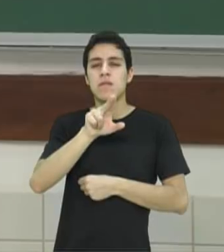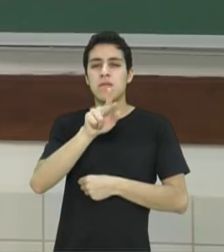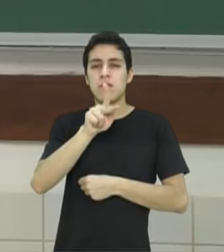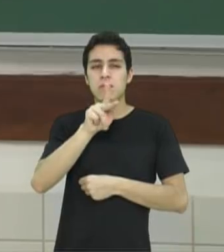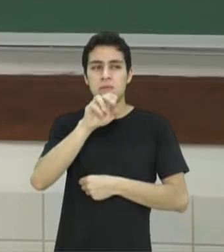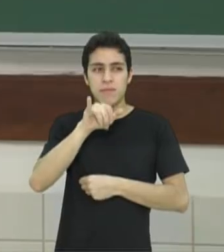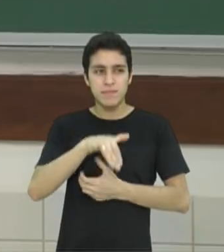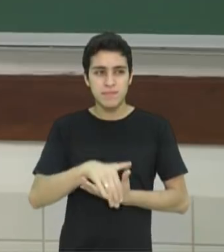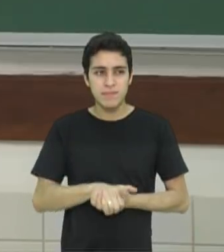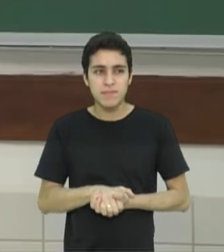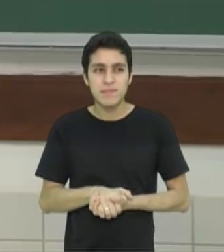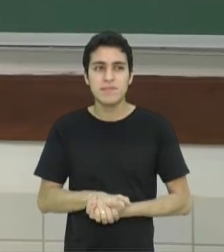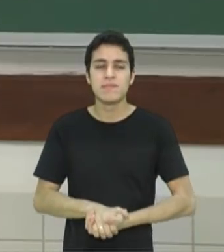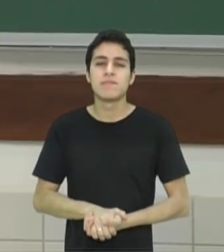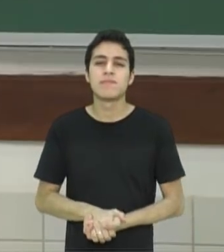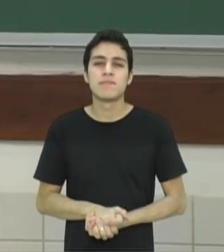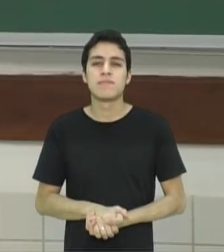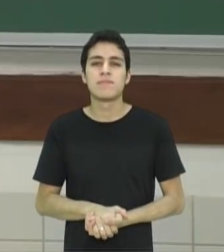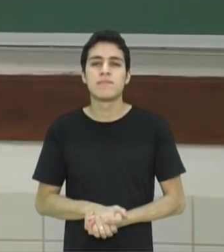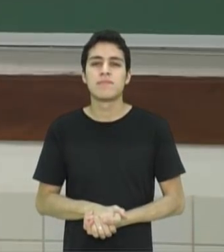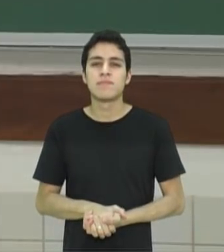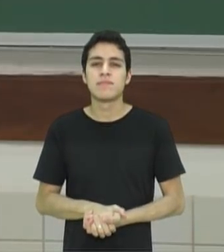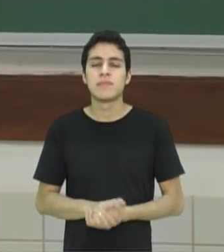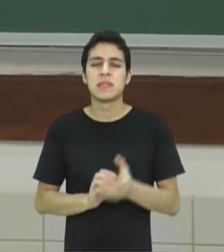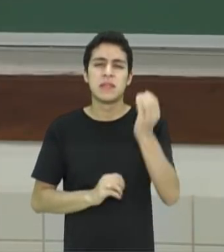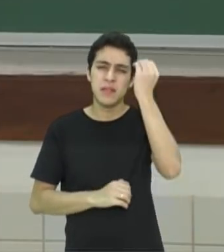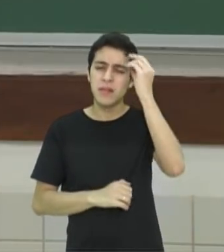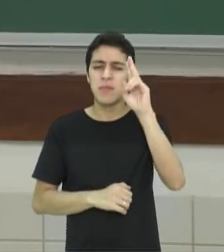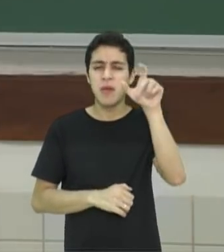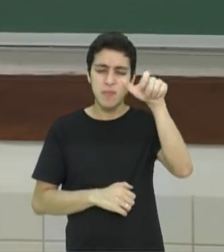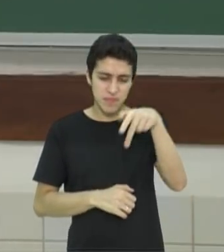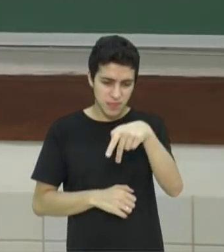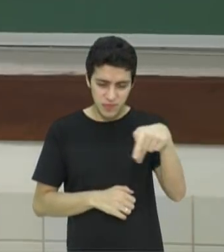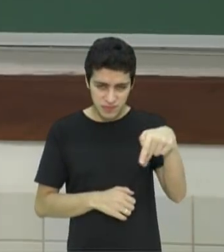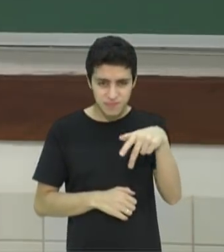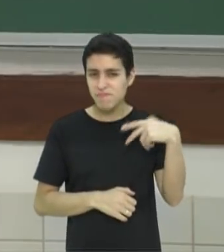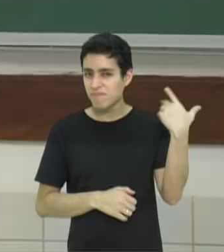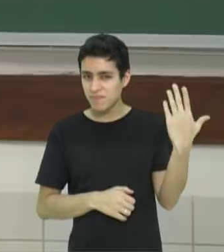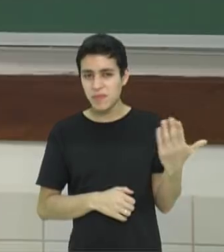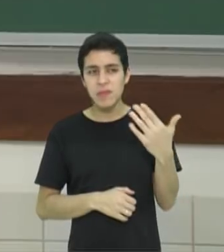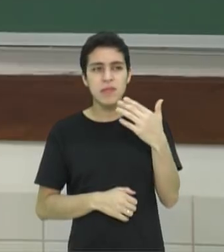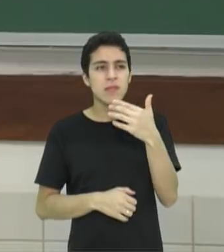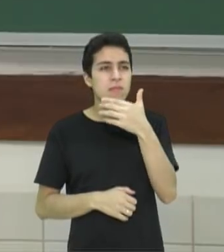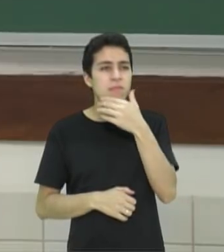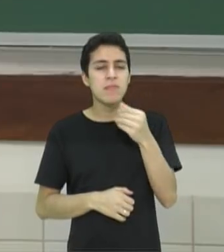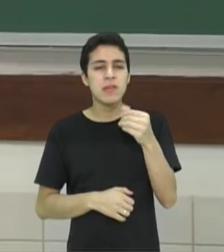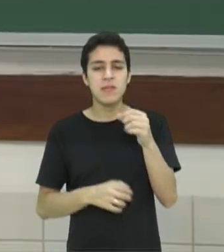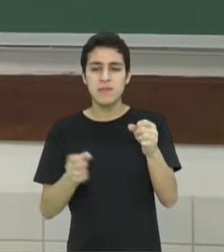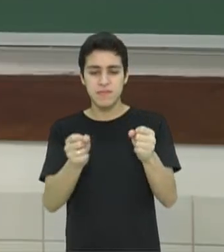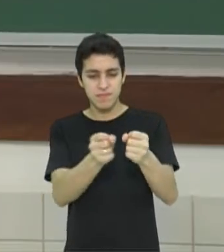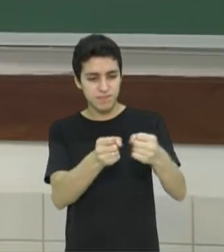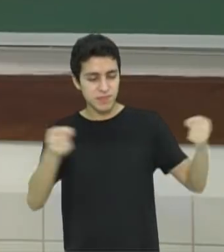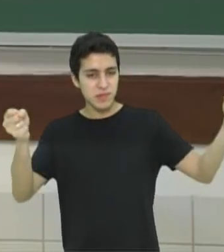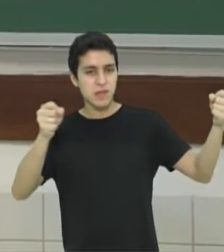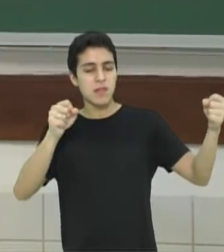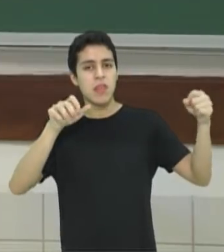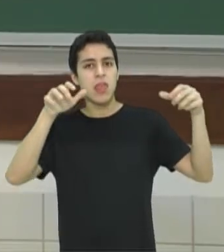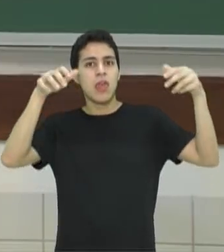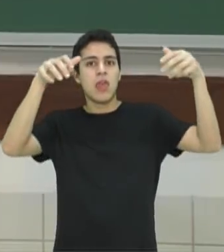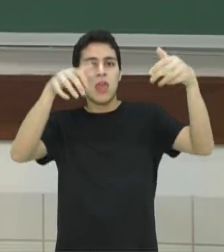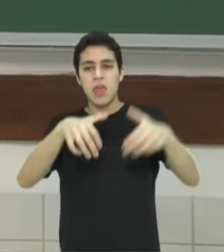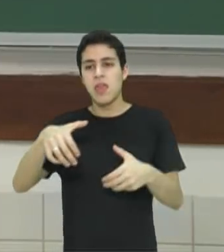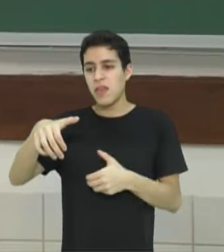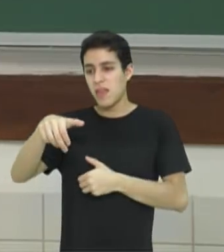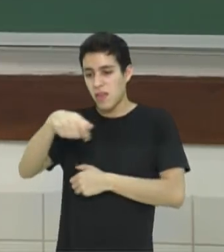Não era o professor Lupin, era um outro professor. Eu não lembro agora, mas aquela cena que o professor tira o bicho-papão de dentro do armário e o aluno